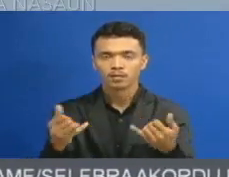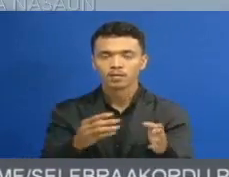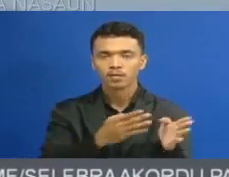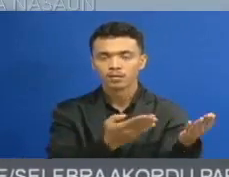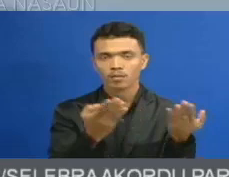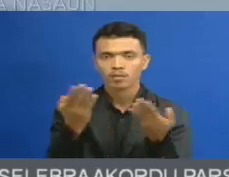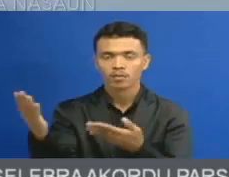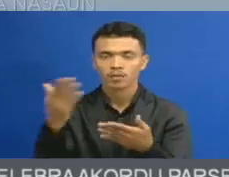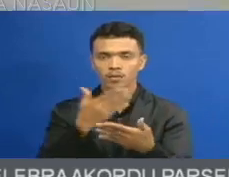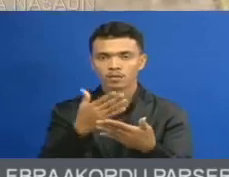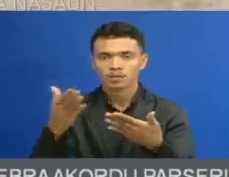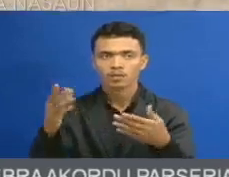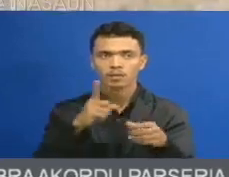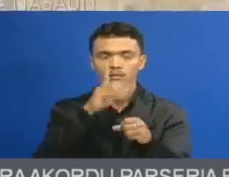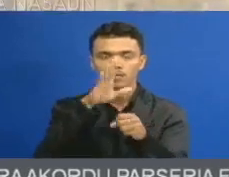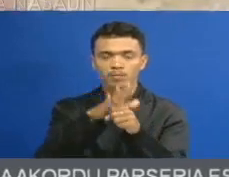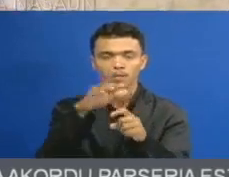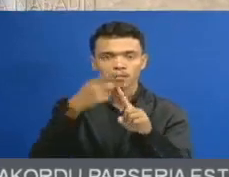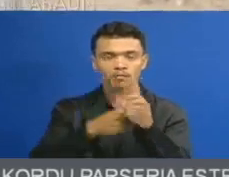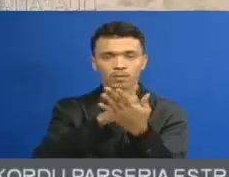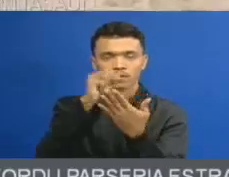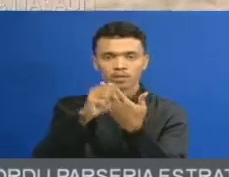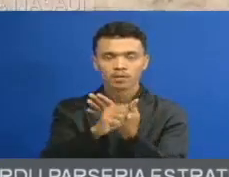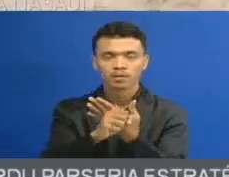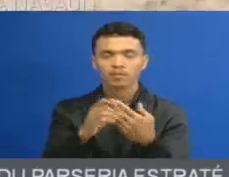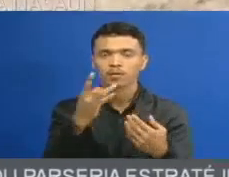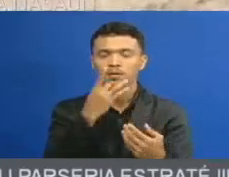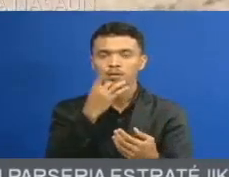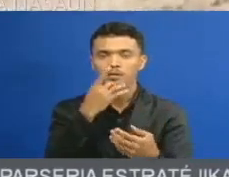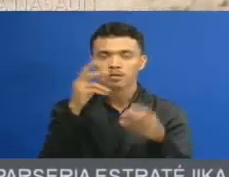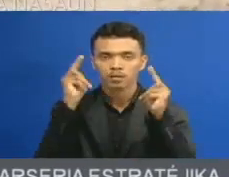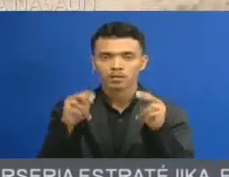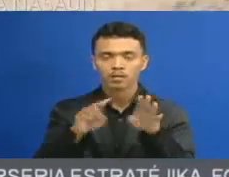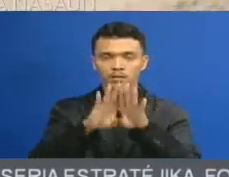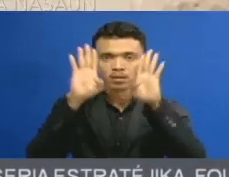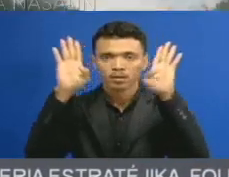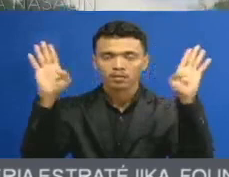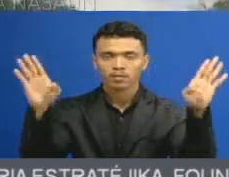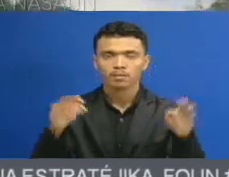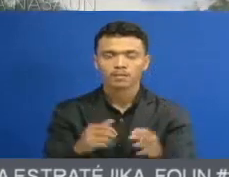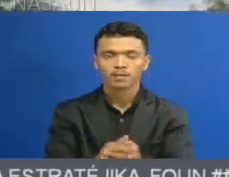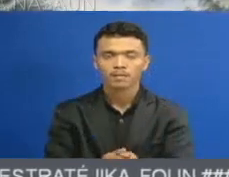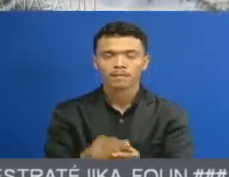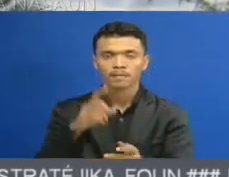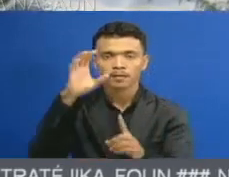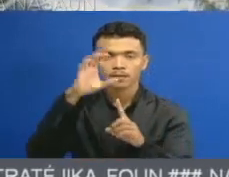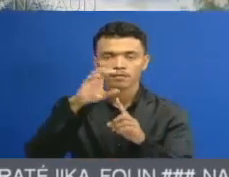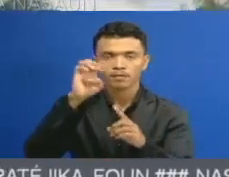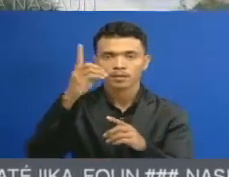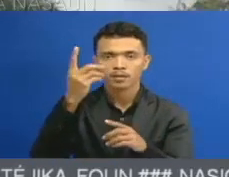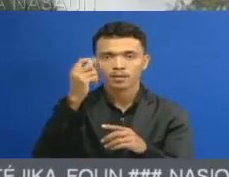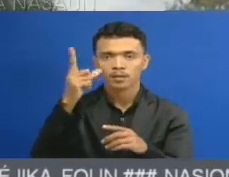uma material, promete fulang setembro nyalaran, eletricidade tem kilakan. Supervisor EDTL EP